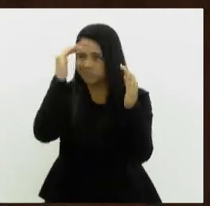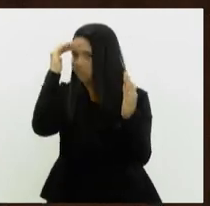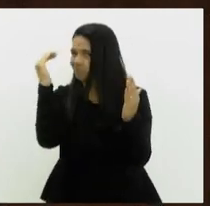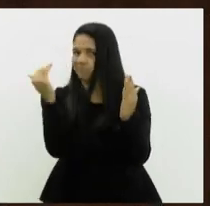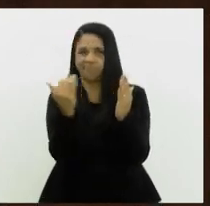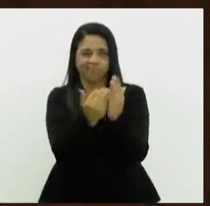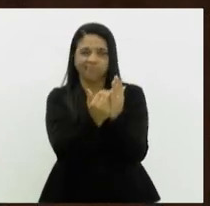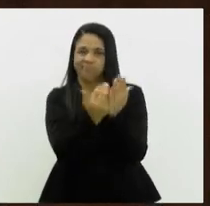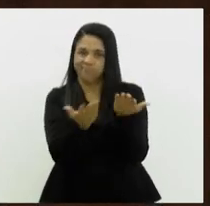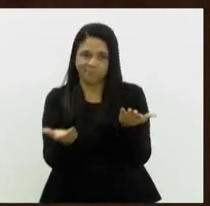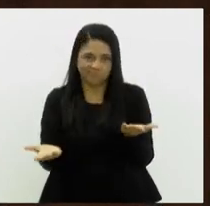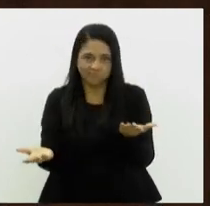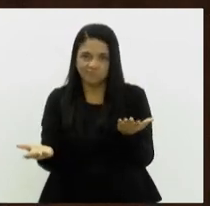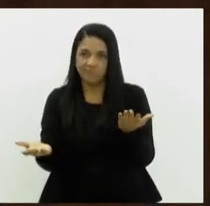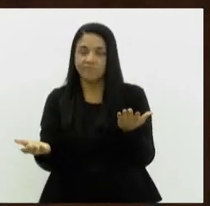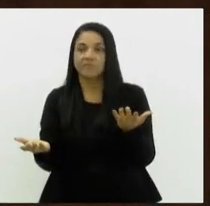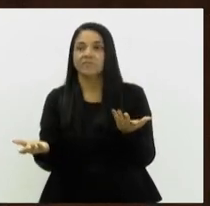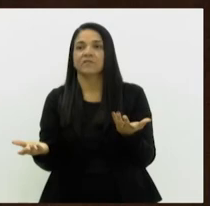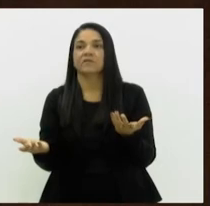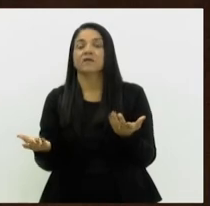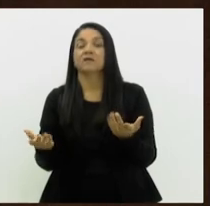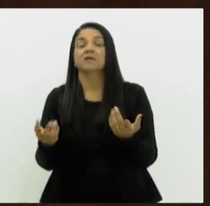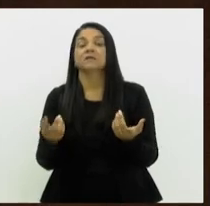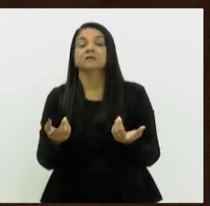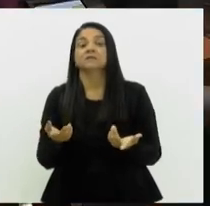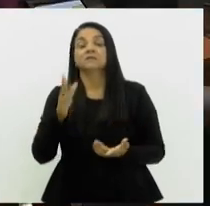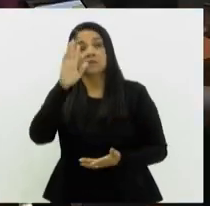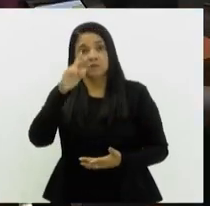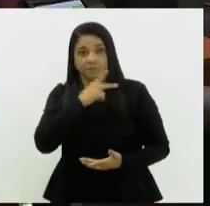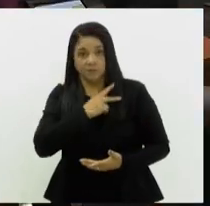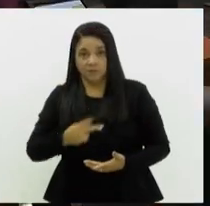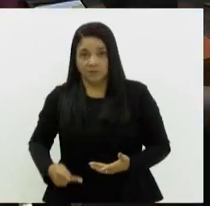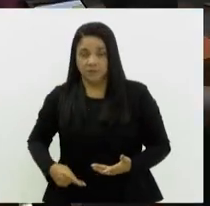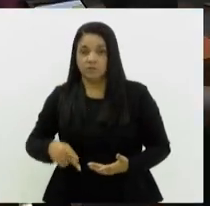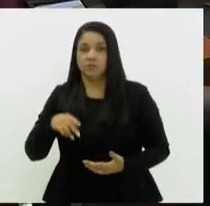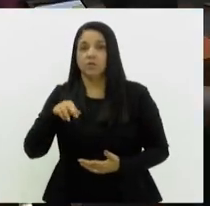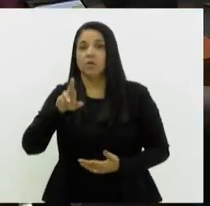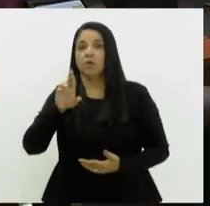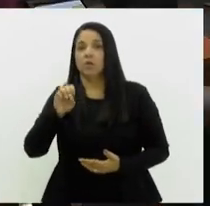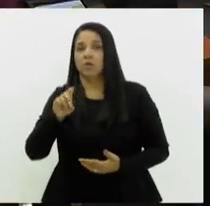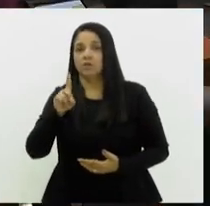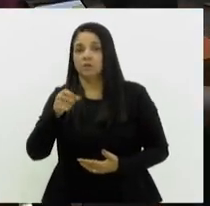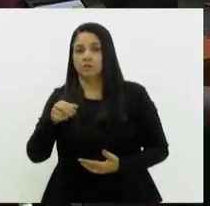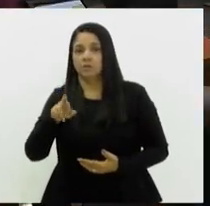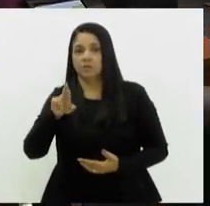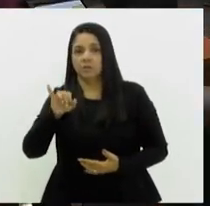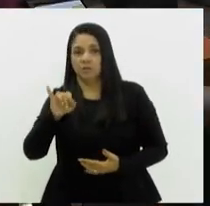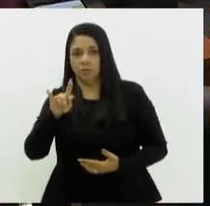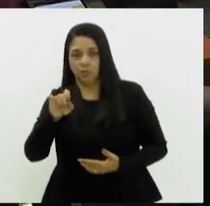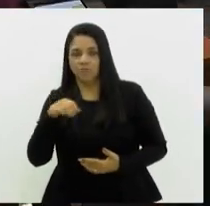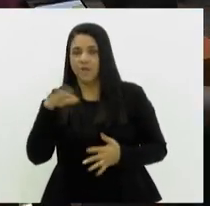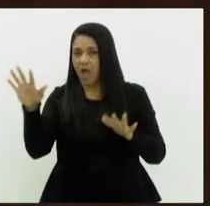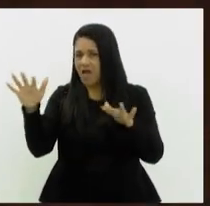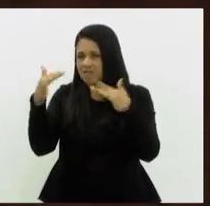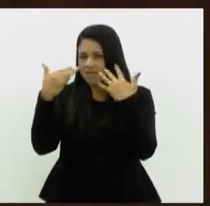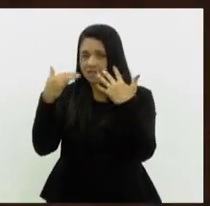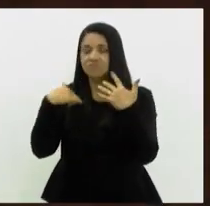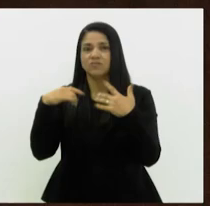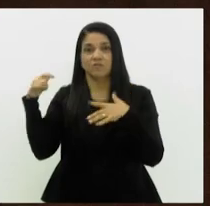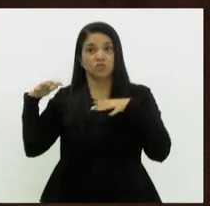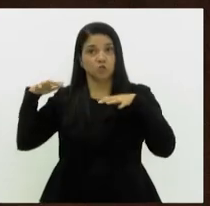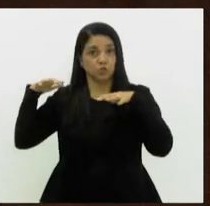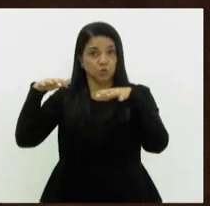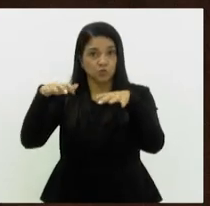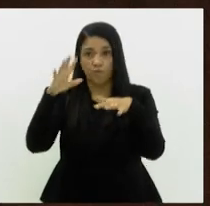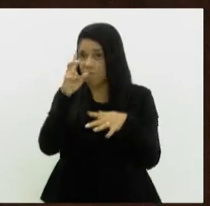com relação a esse debate, deputado Bacelar, presidente, eu queria pedir a Vossa Excelência atenção, porque recentemente a gente teve chuva forte, e